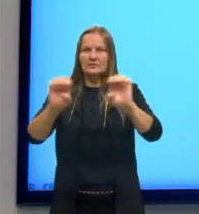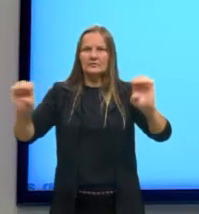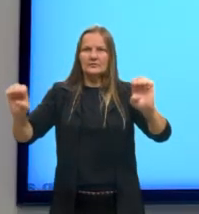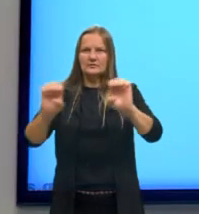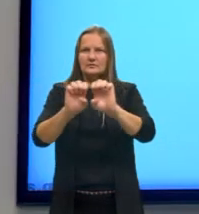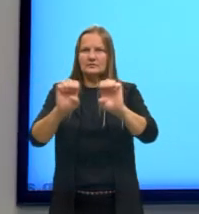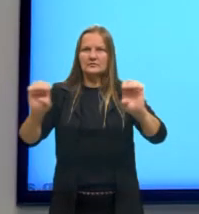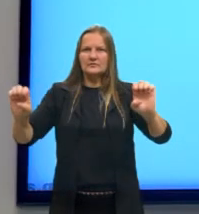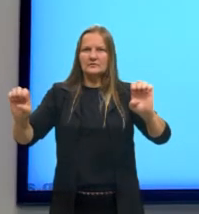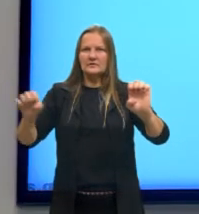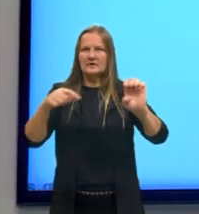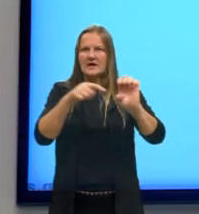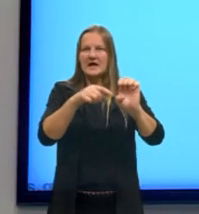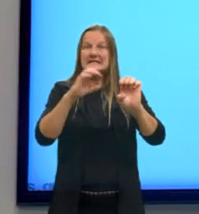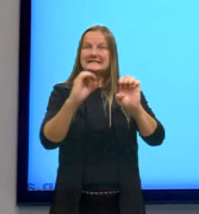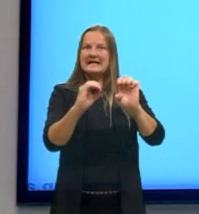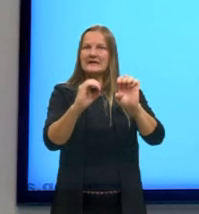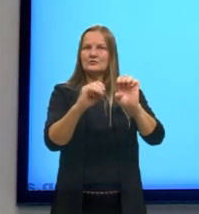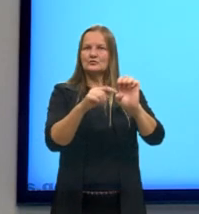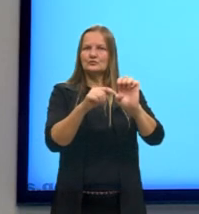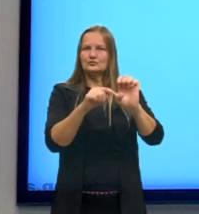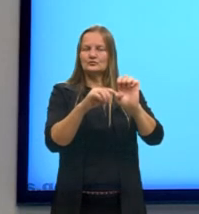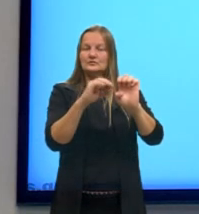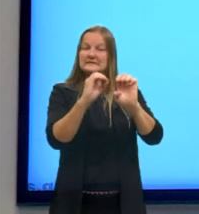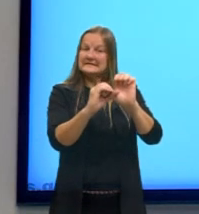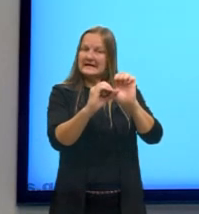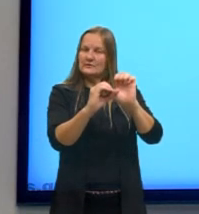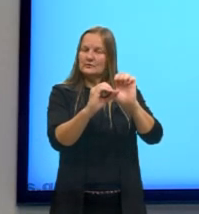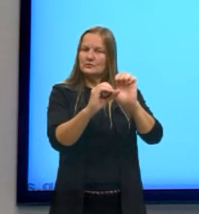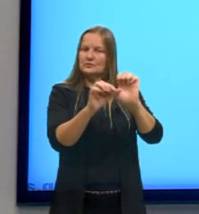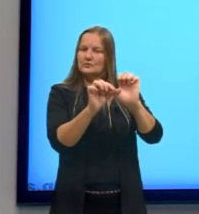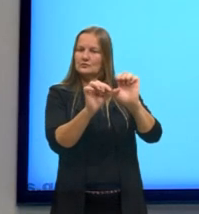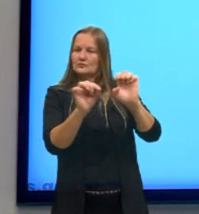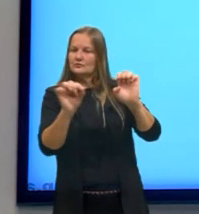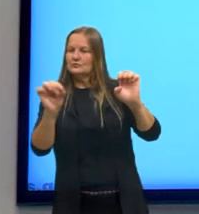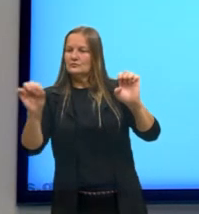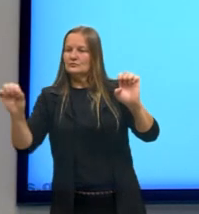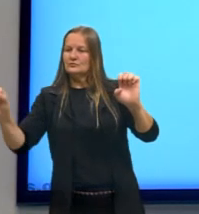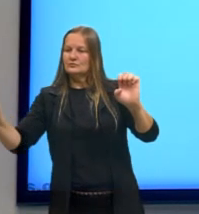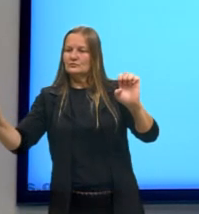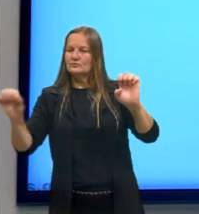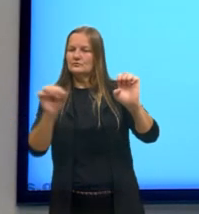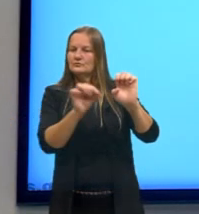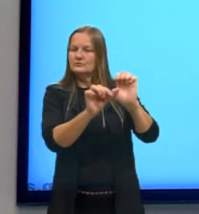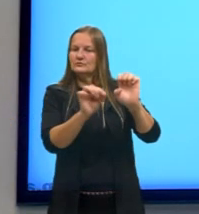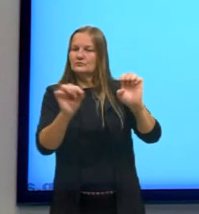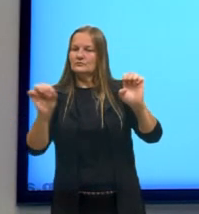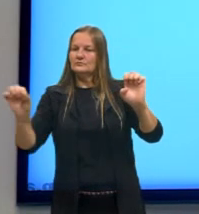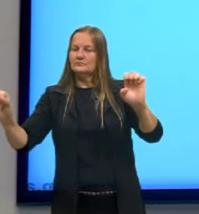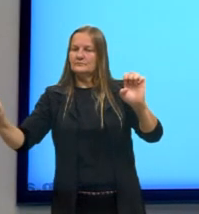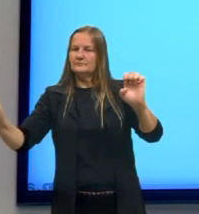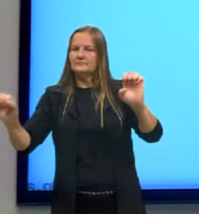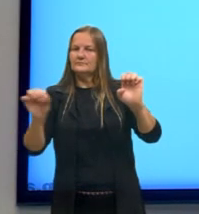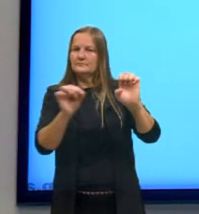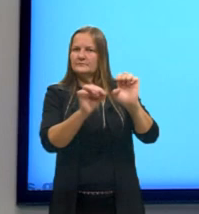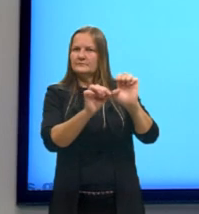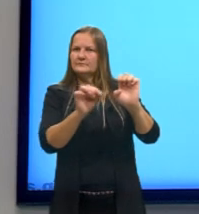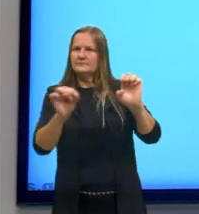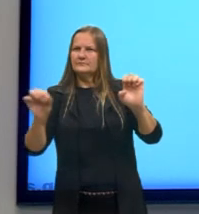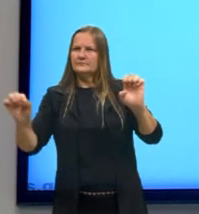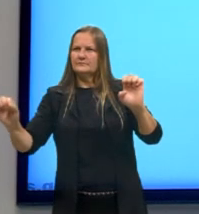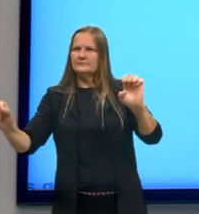dessa maneira então eu começo a fazer as minhas leituras né do zero e esse zero então no paralelo